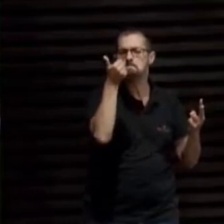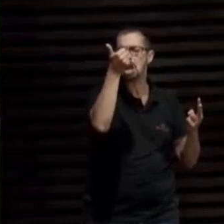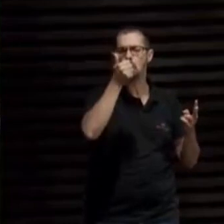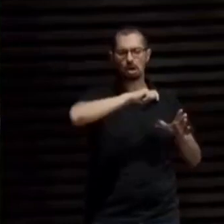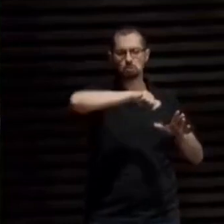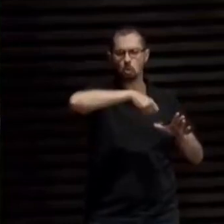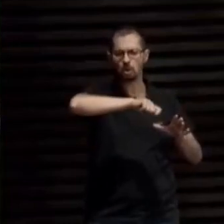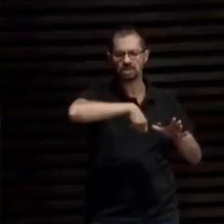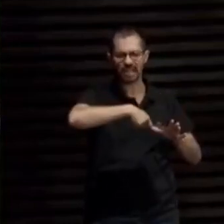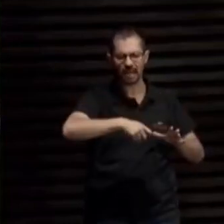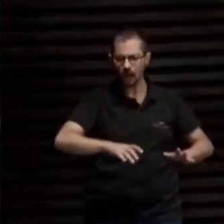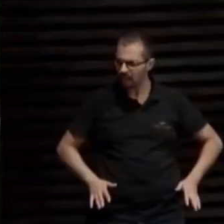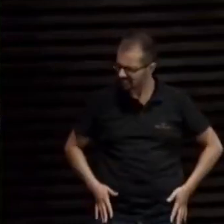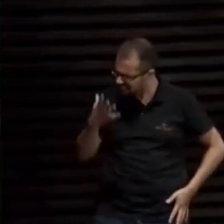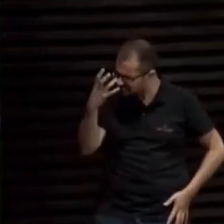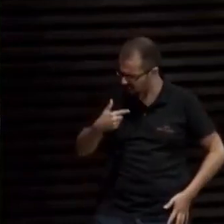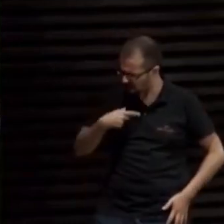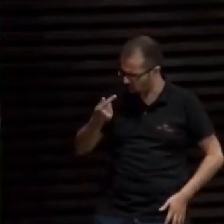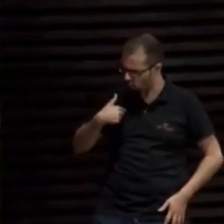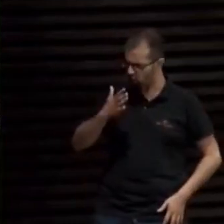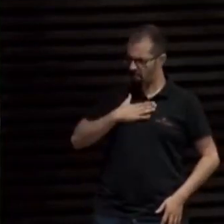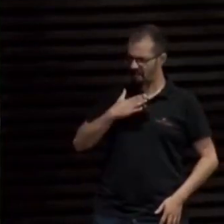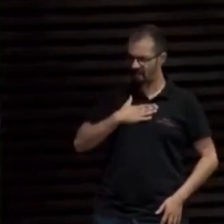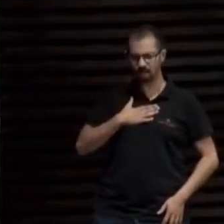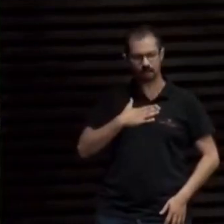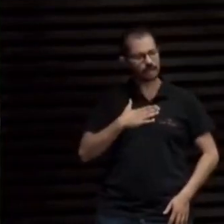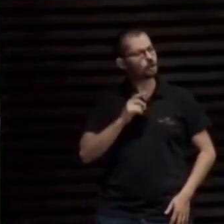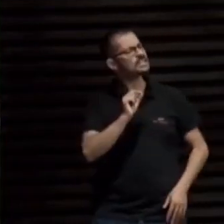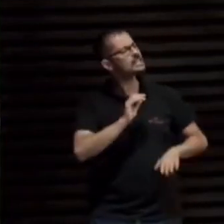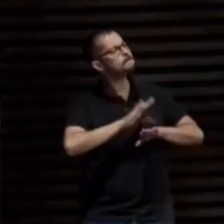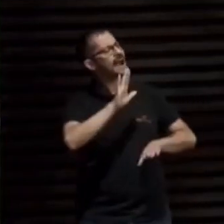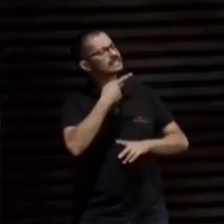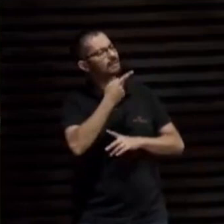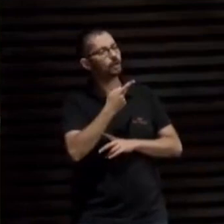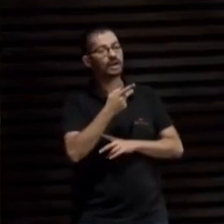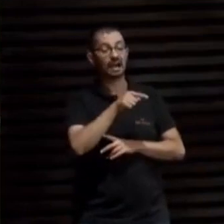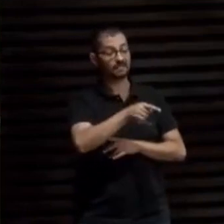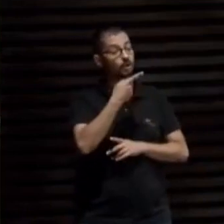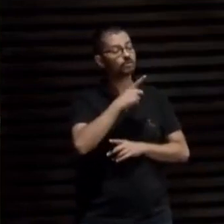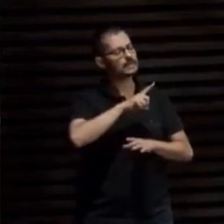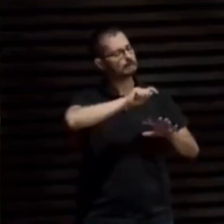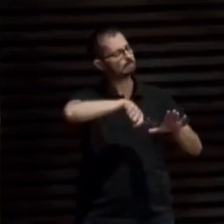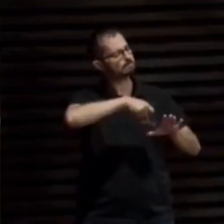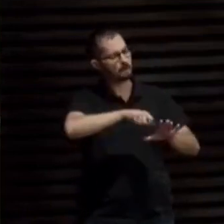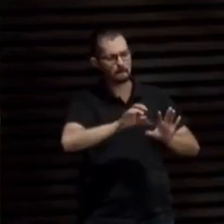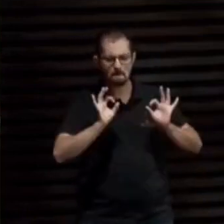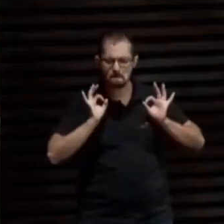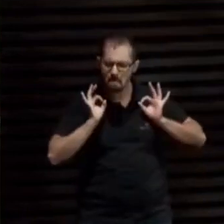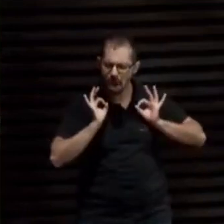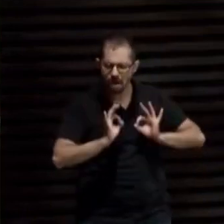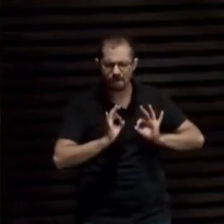Disse. E o que mais ela disse? O que mais não tem interessa. O que ela disse foi isto: que você é a